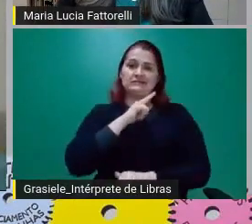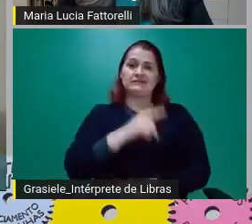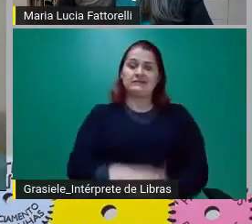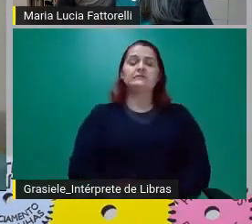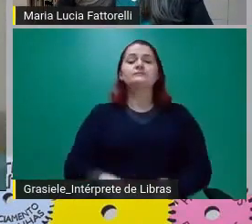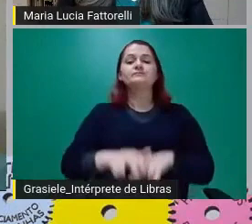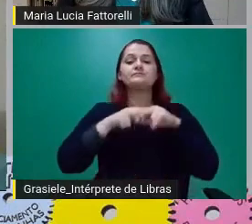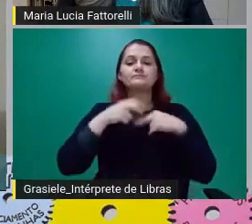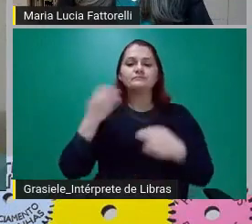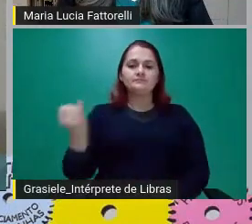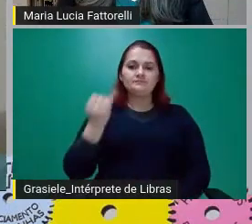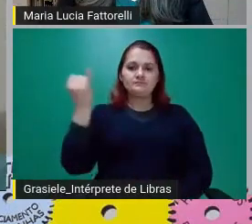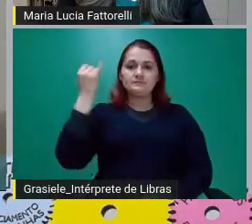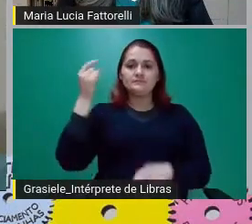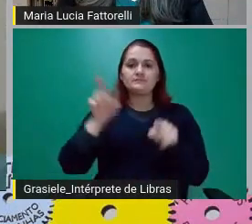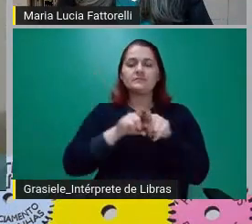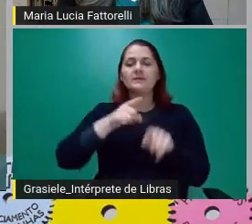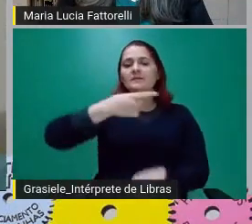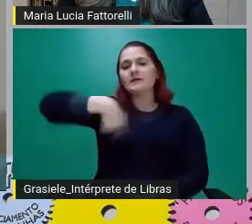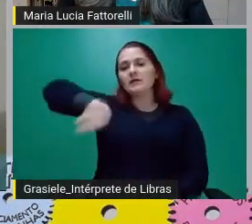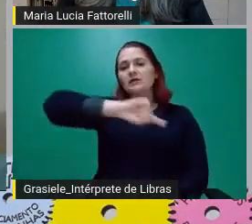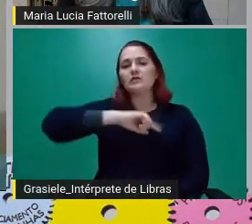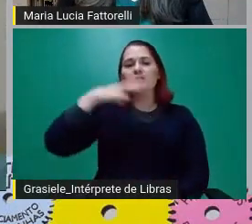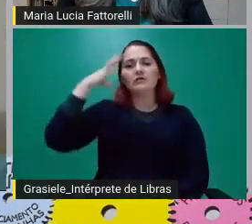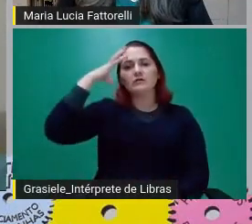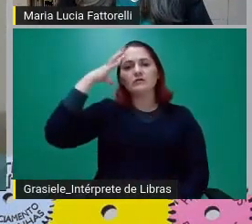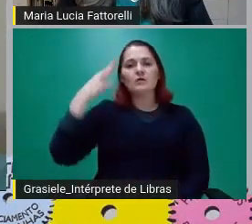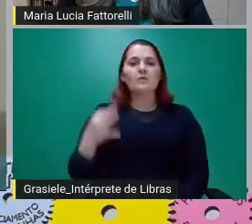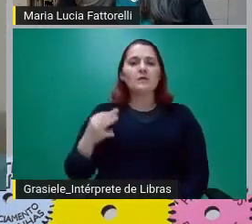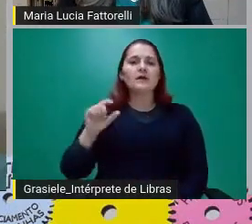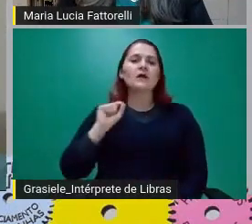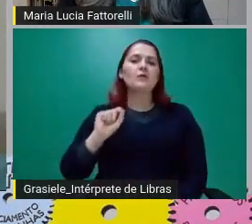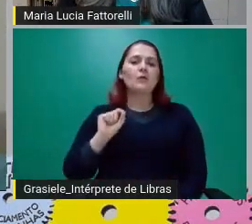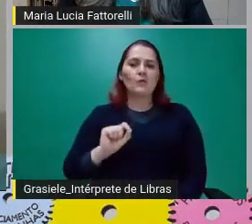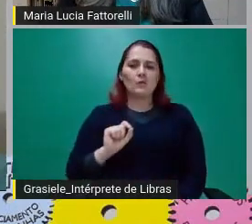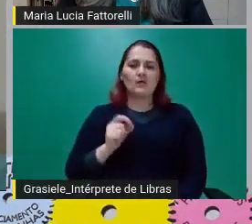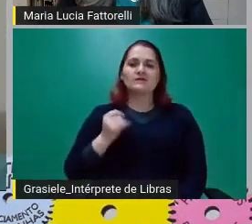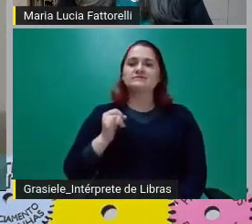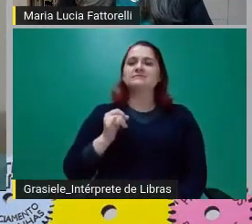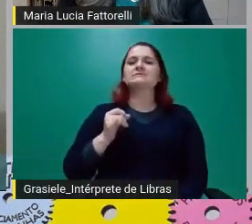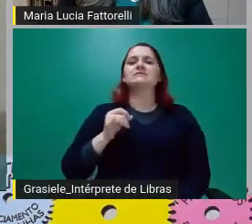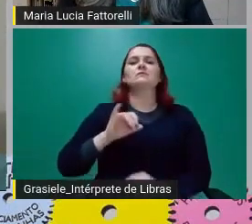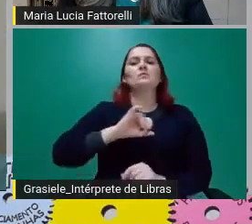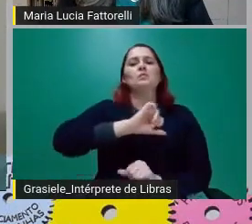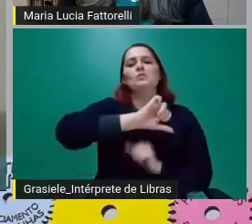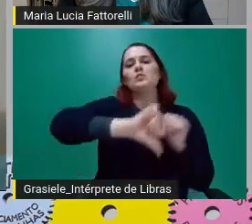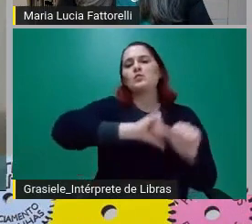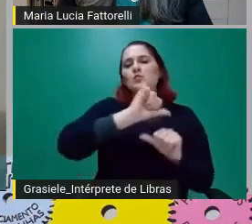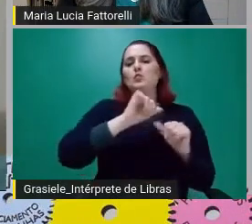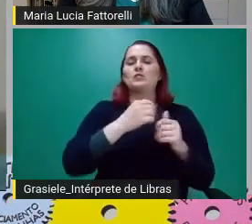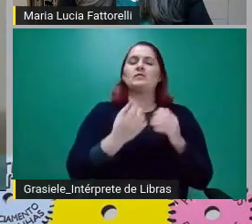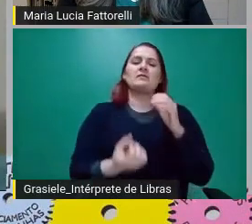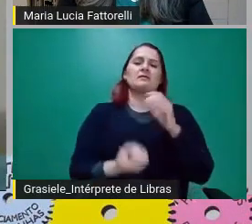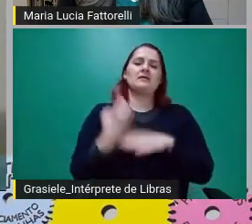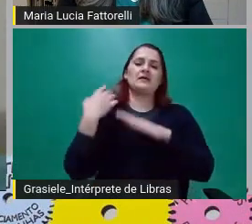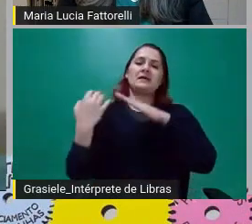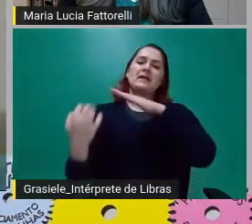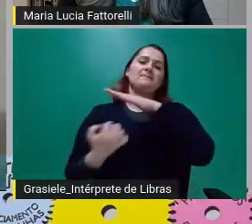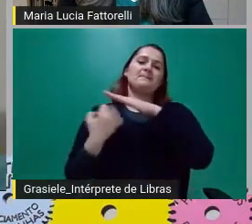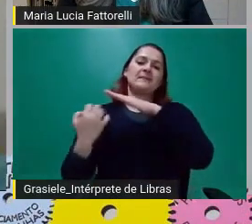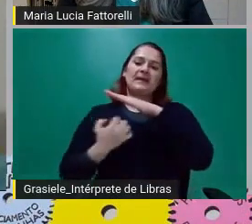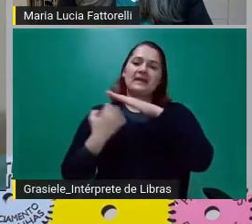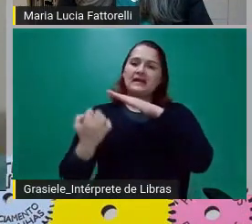importante também a gente compreender que quando se faz essas mudanças, quando se criam empresas,